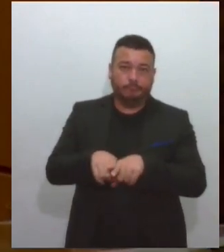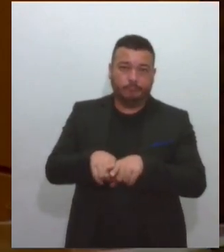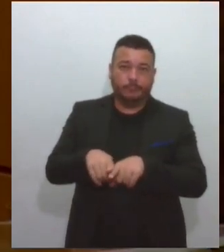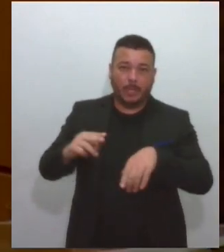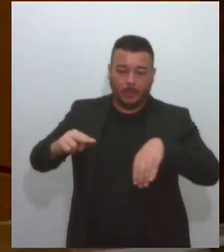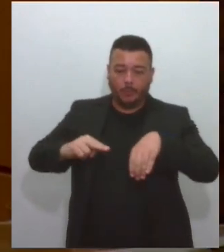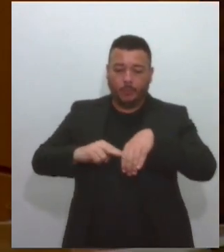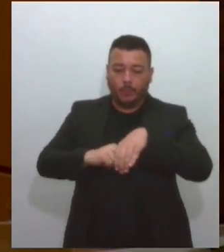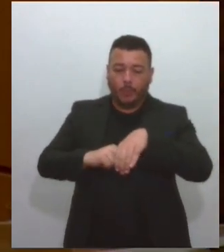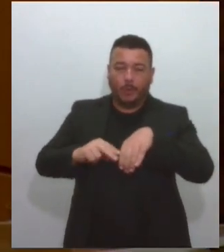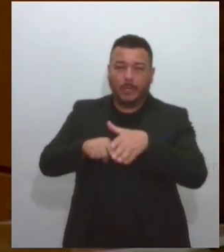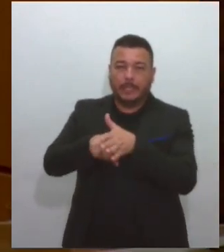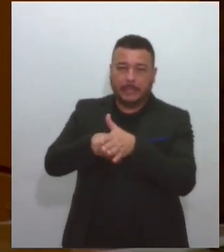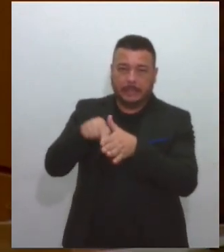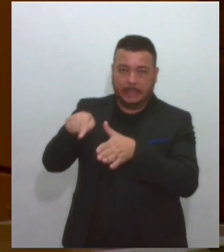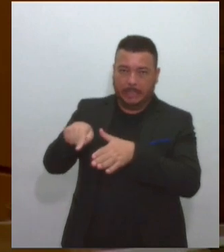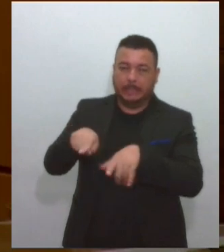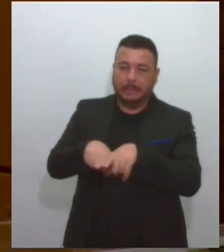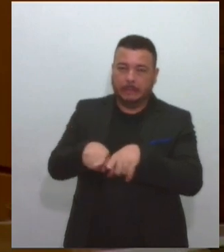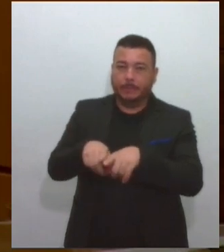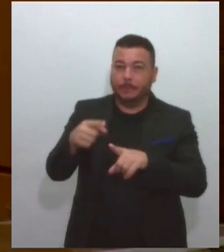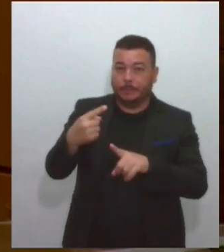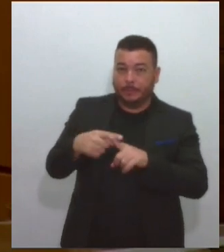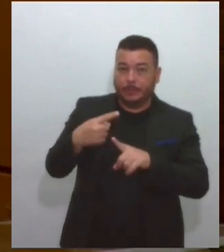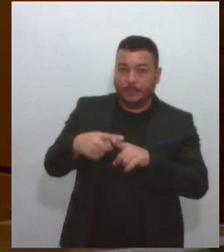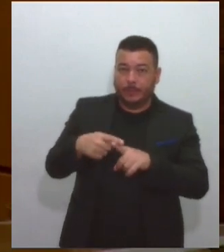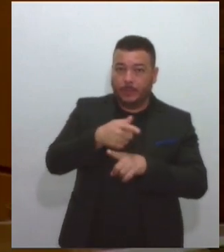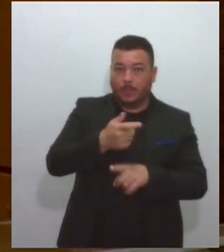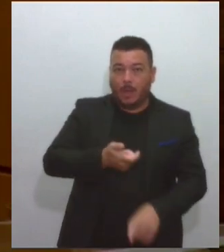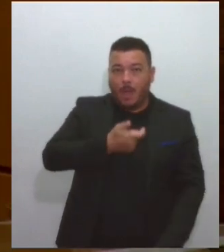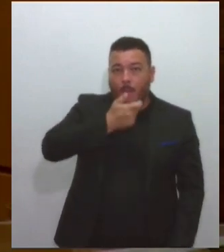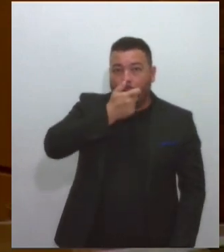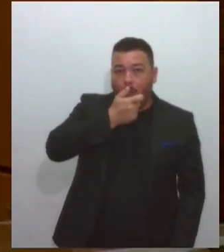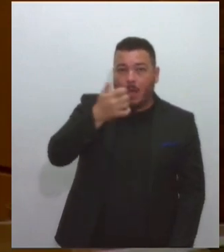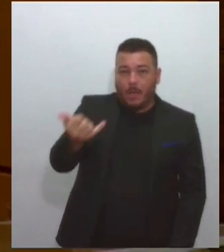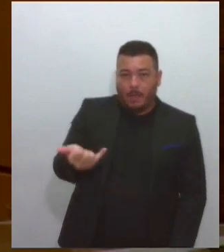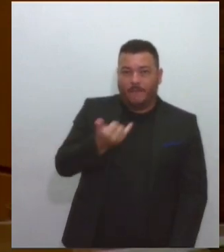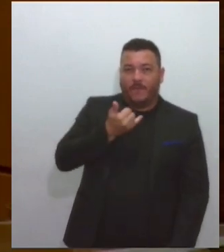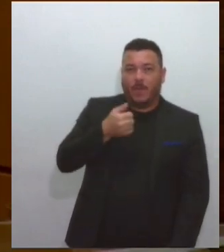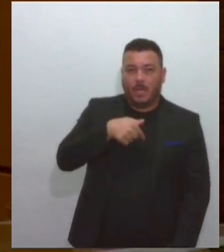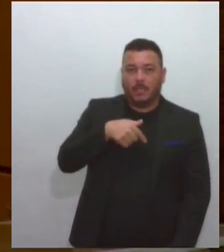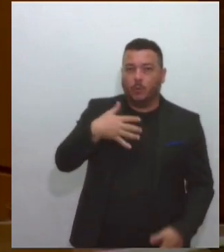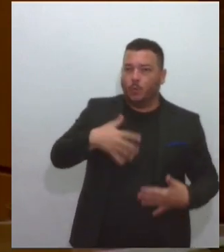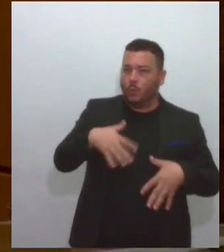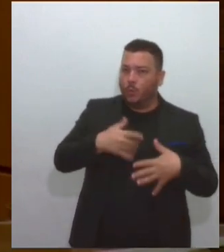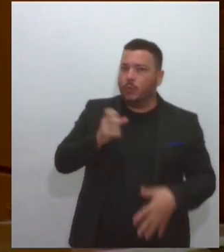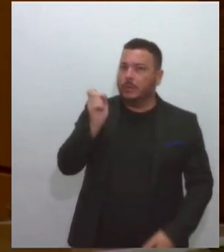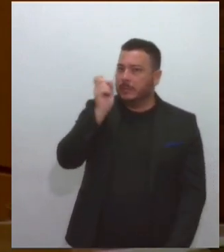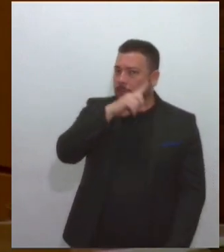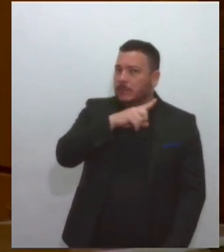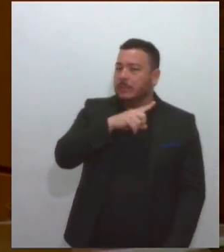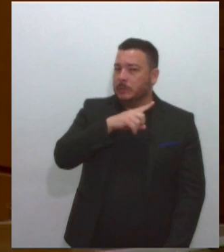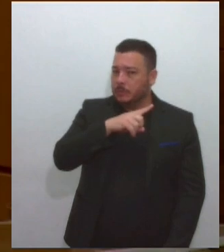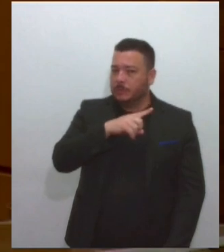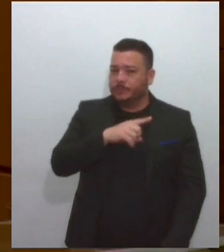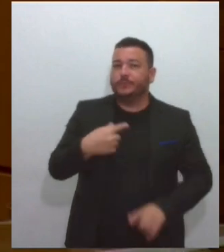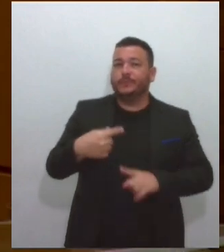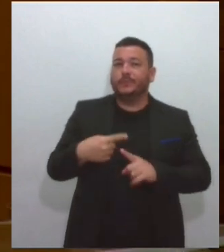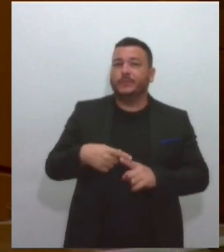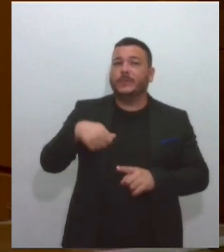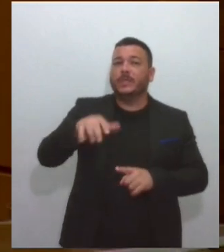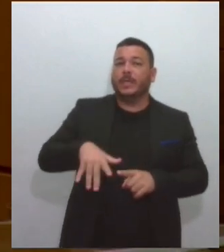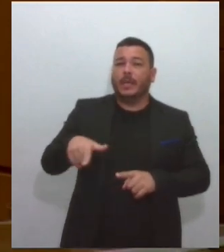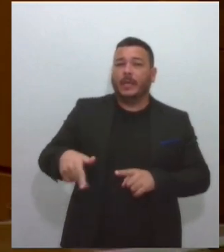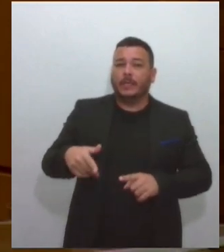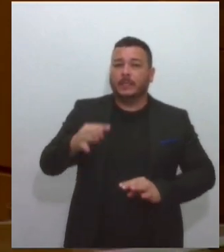magnéticas. Afinal de contas, o áudio que ela nos mandou é um áudio realmente muito duro. Afinal de contas, quem está fazendo esse tratamento e tem que